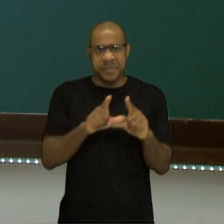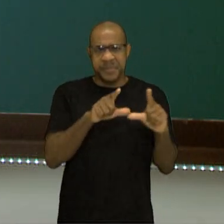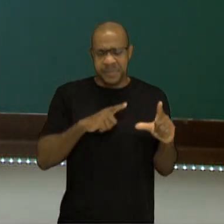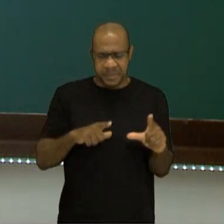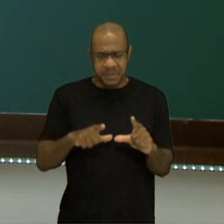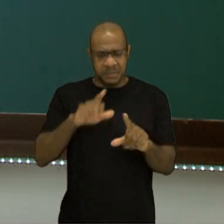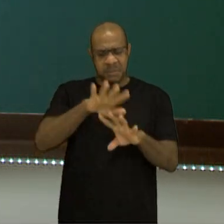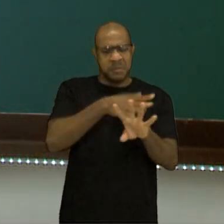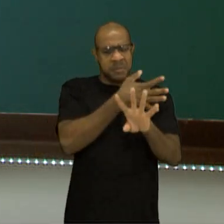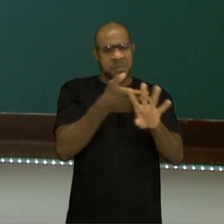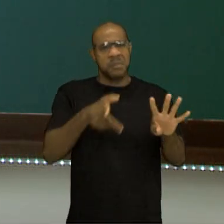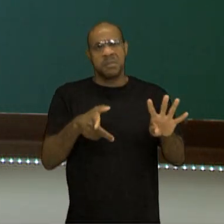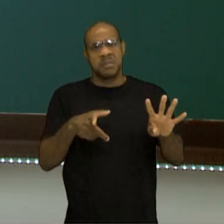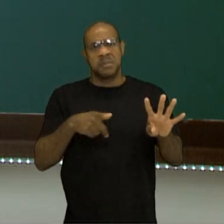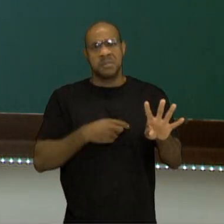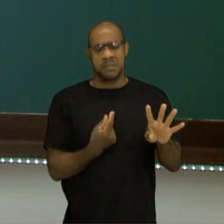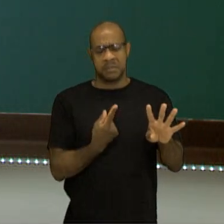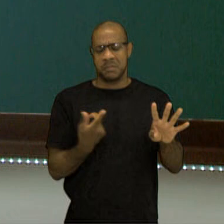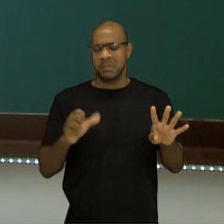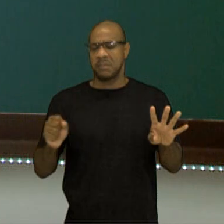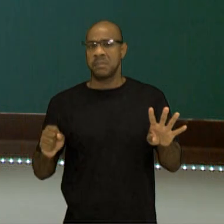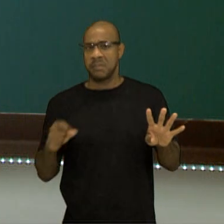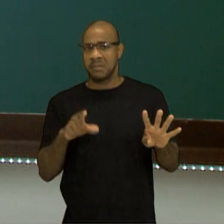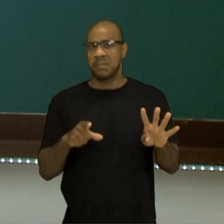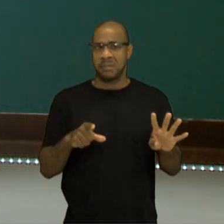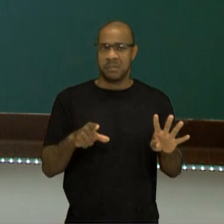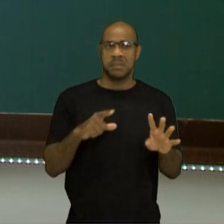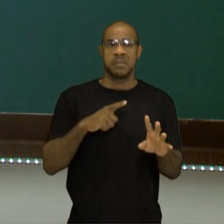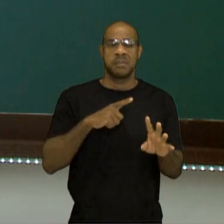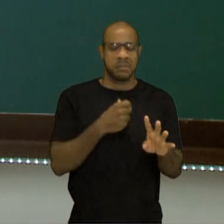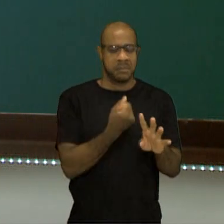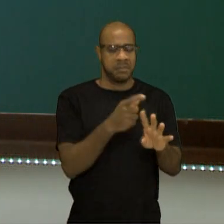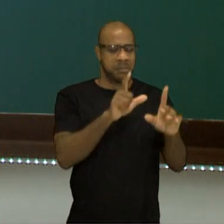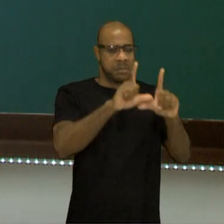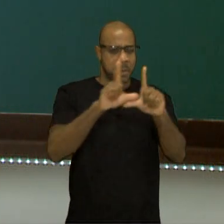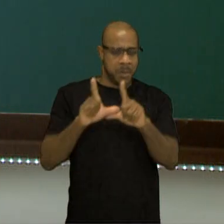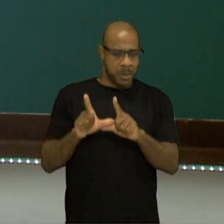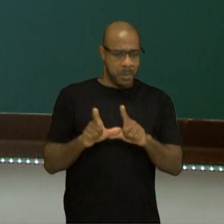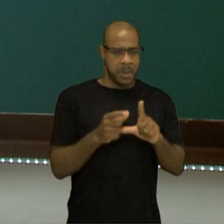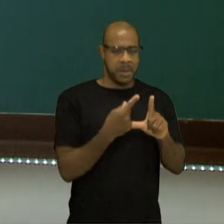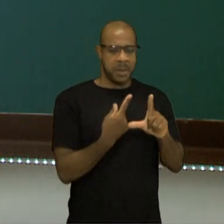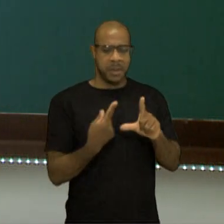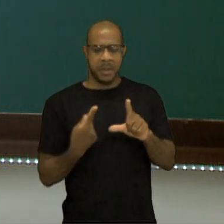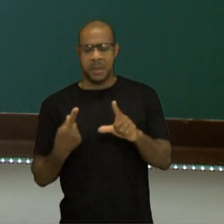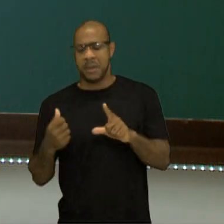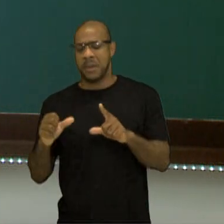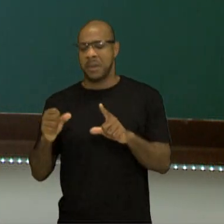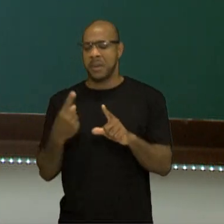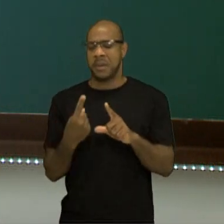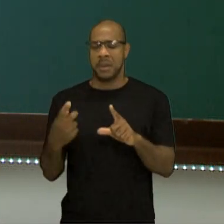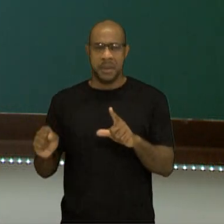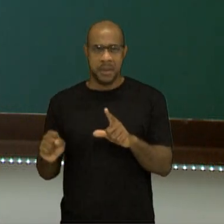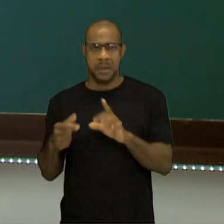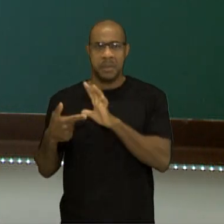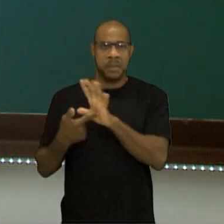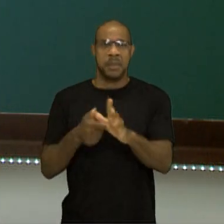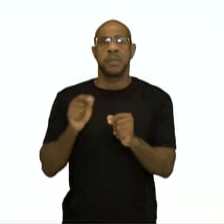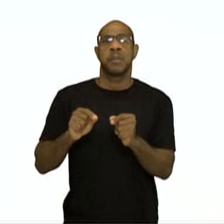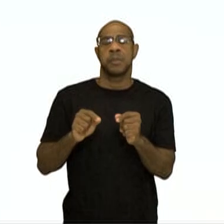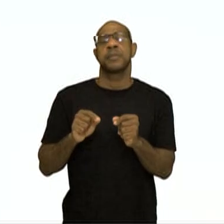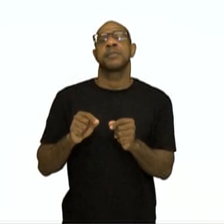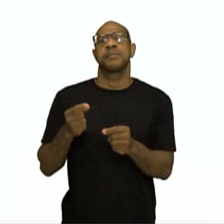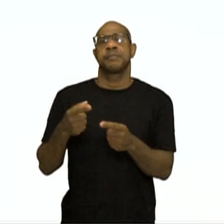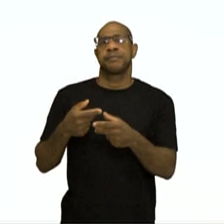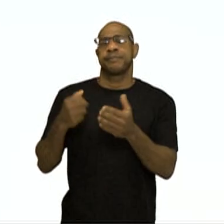118 janelinhas, nesses 118 quadradinhos, nós encontramos a representação de um elemento